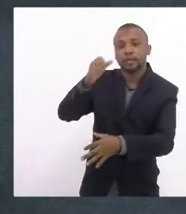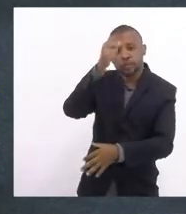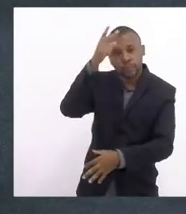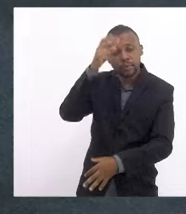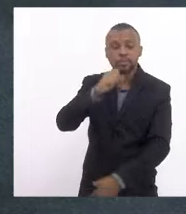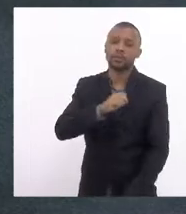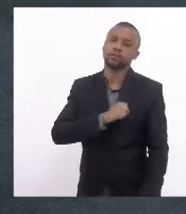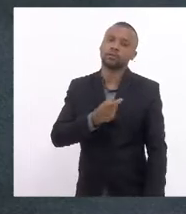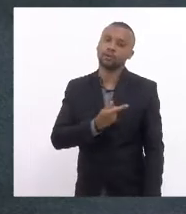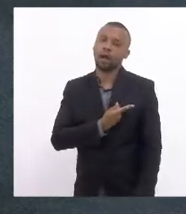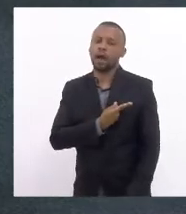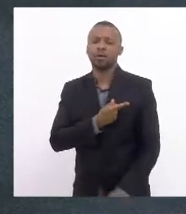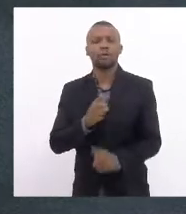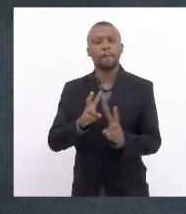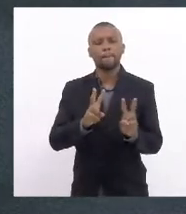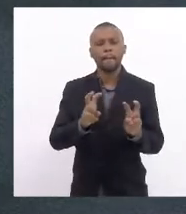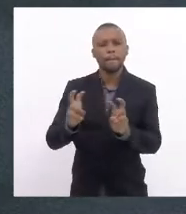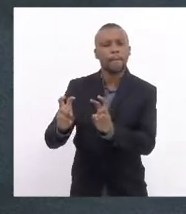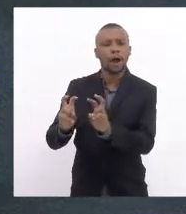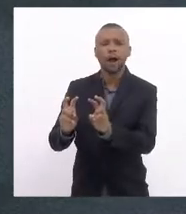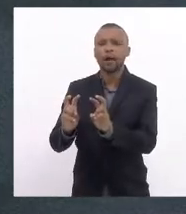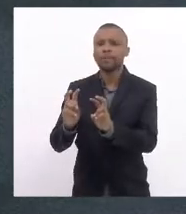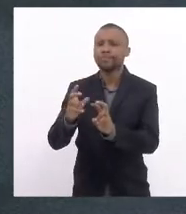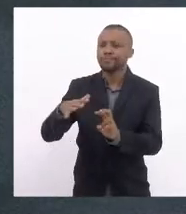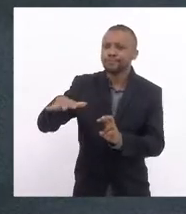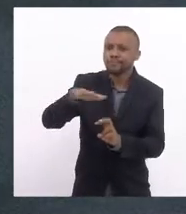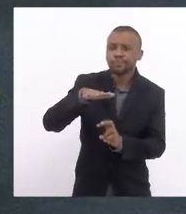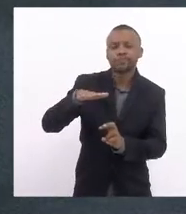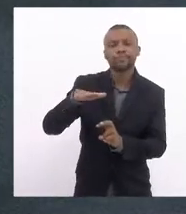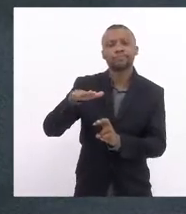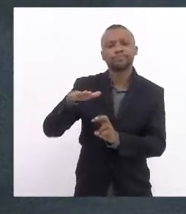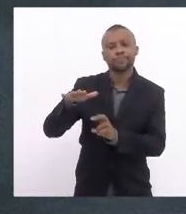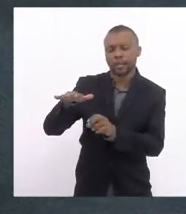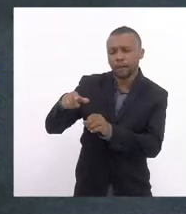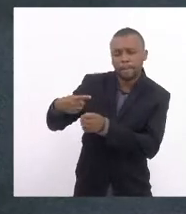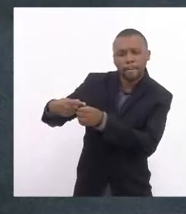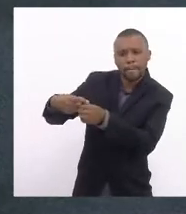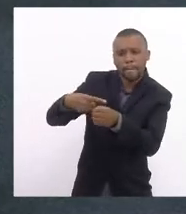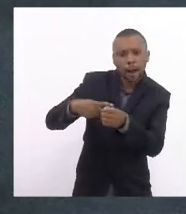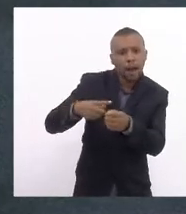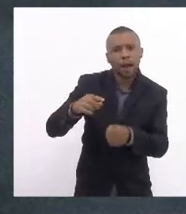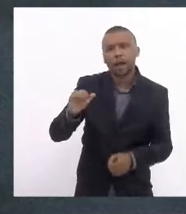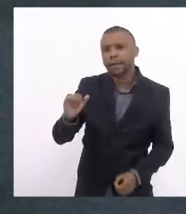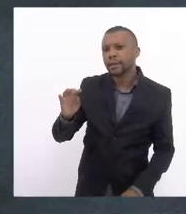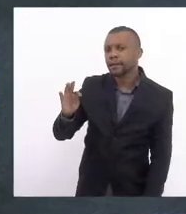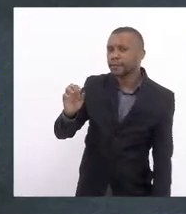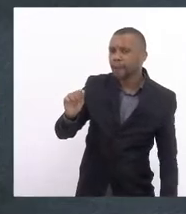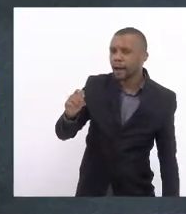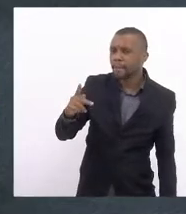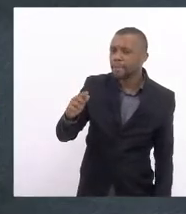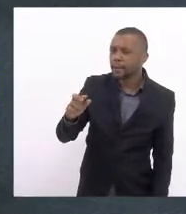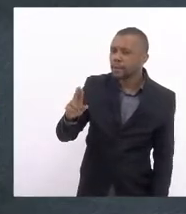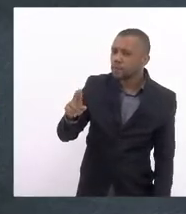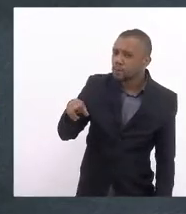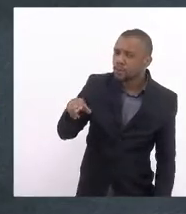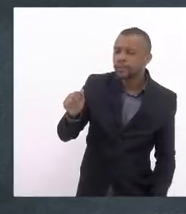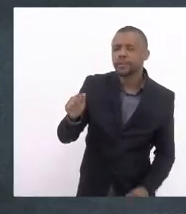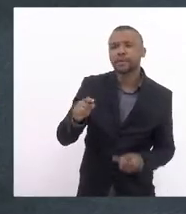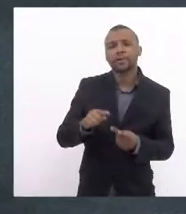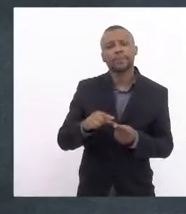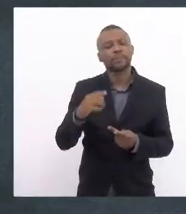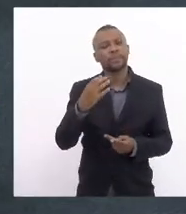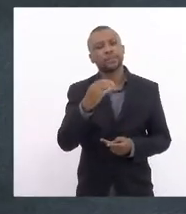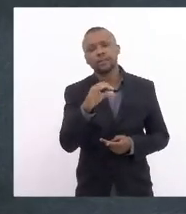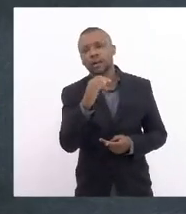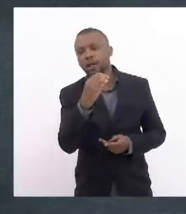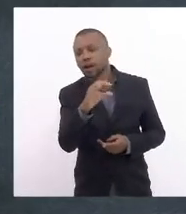como sobre qualquer tema que diga respeito à sua querida Itaperuna, a Niterói, a Varriçai, a Petrópolis,